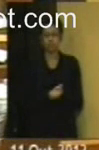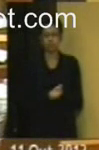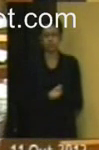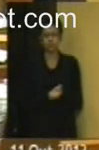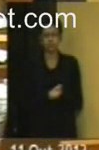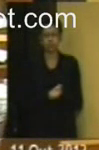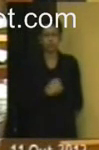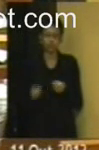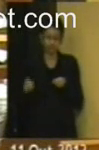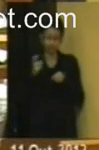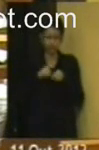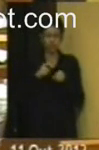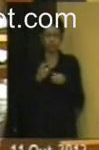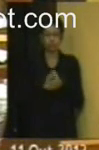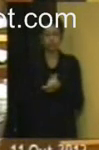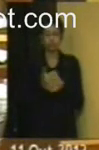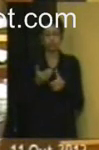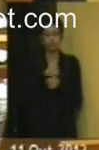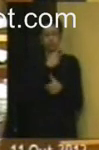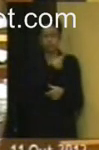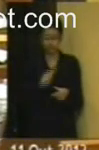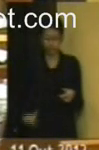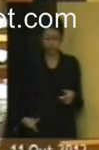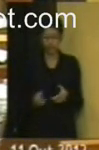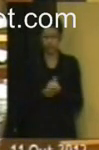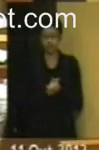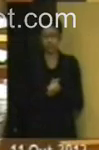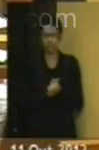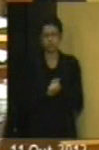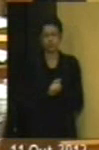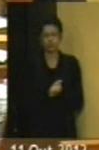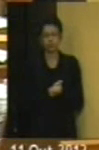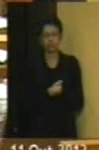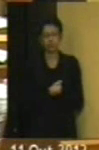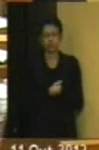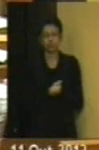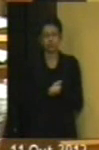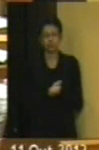para convidar o vereador zé antônio para reocupar a presença da da sessão